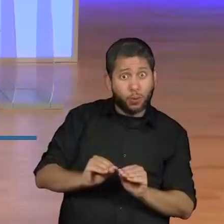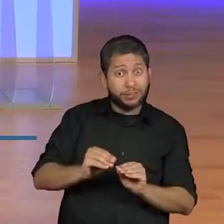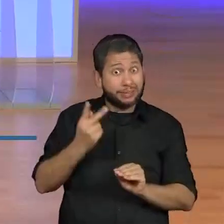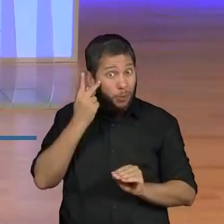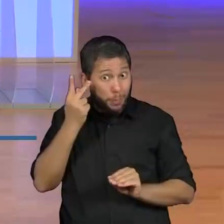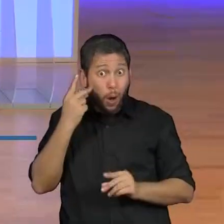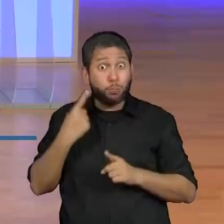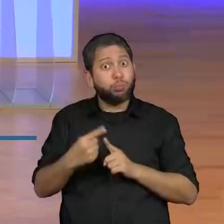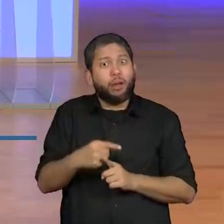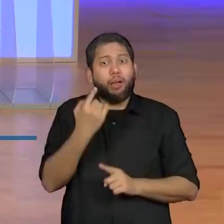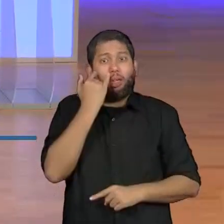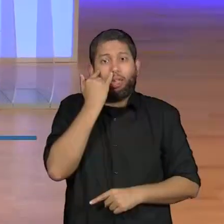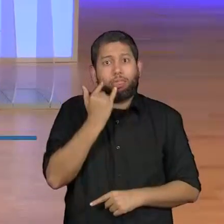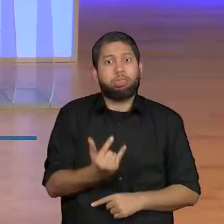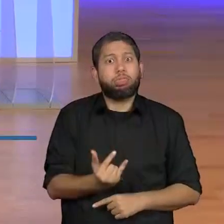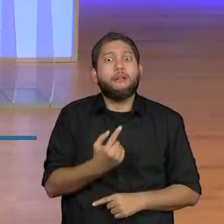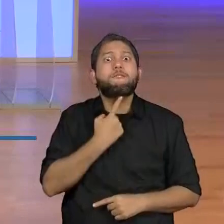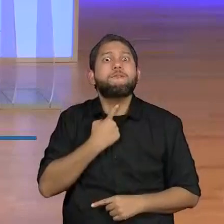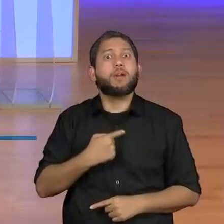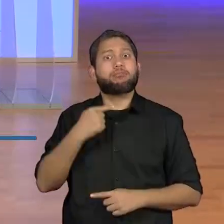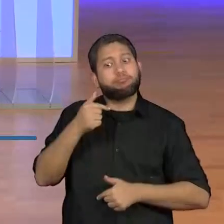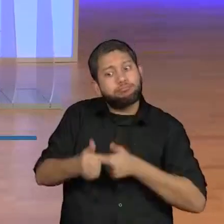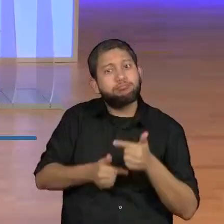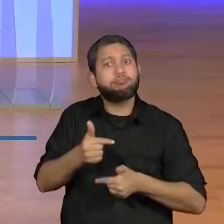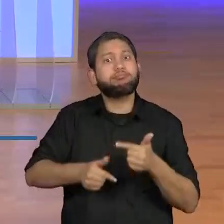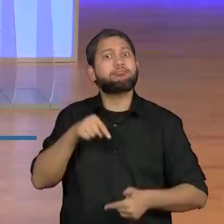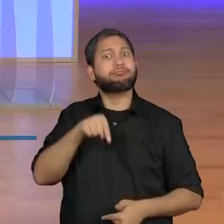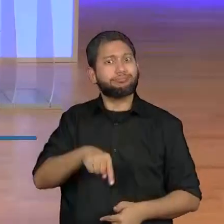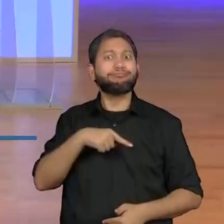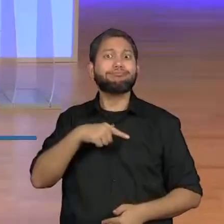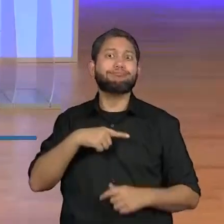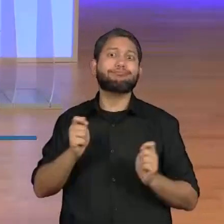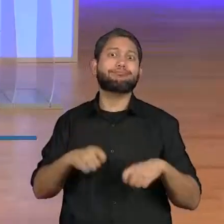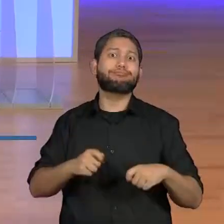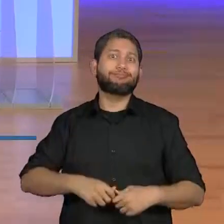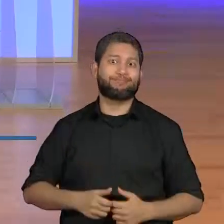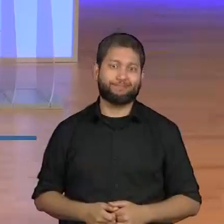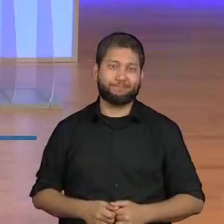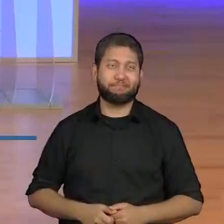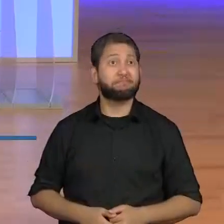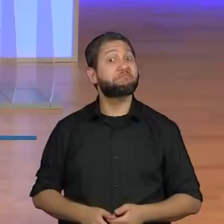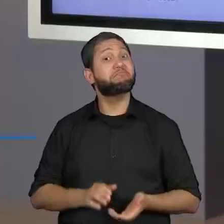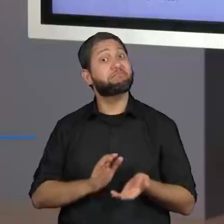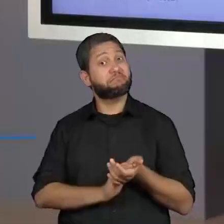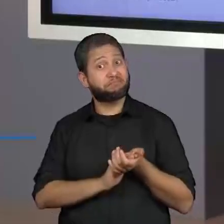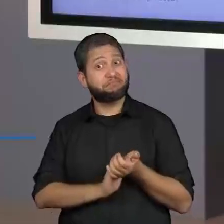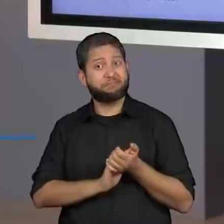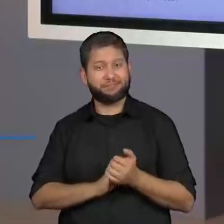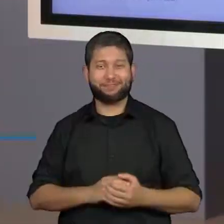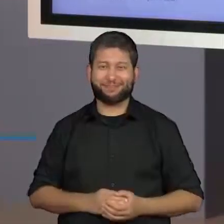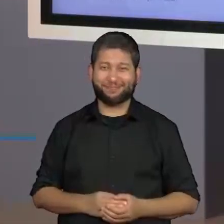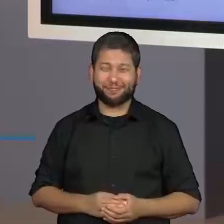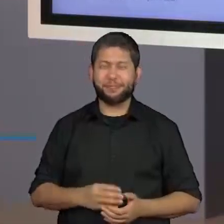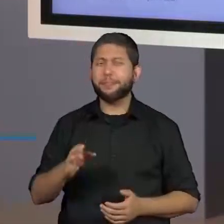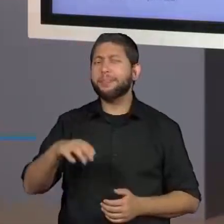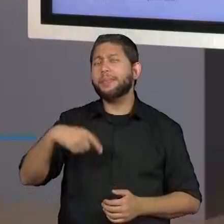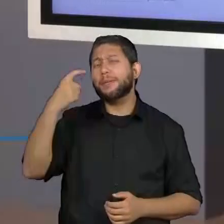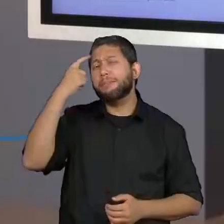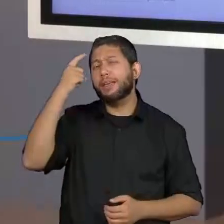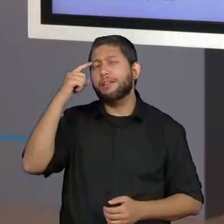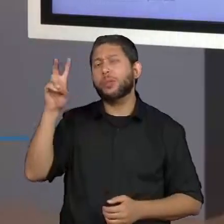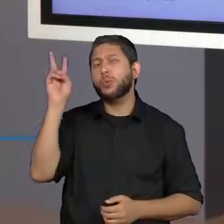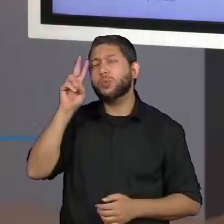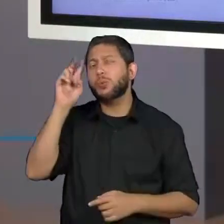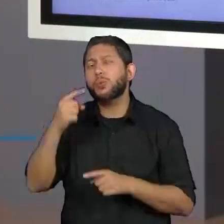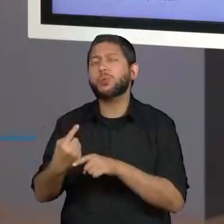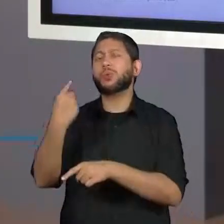essa é a principal razão aí dos migrantes, não é? Chegarem até aqui. Isso mesmo. E pensando assim em toda a história